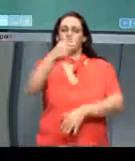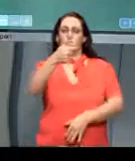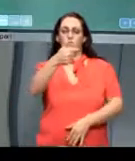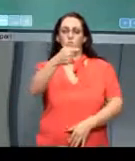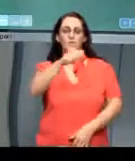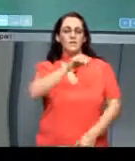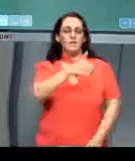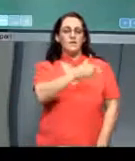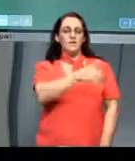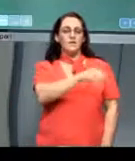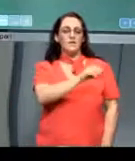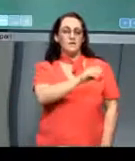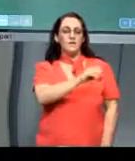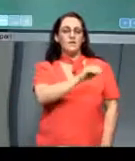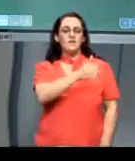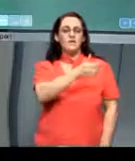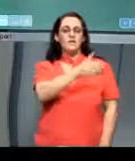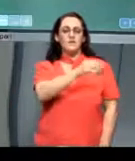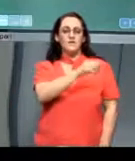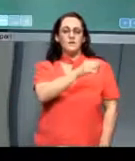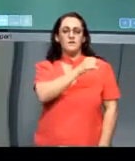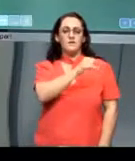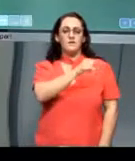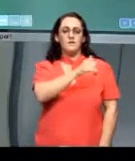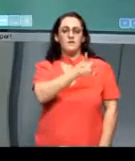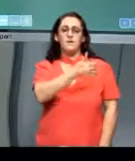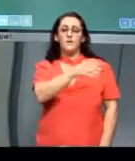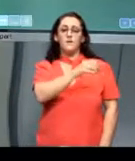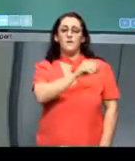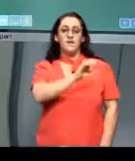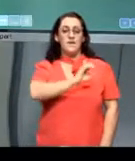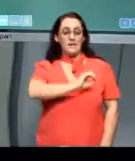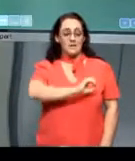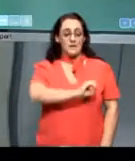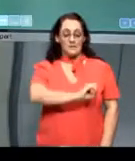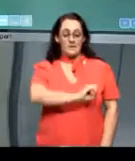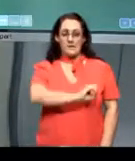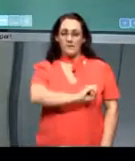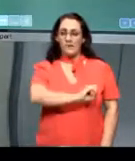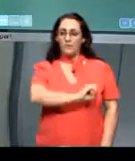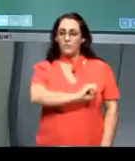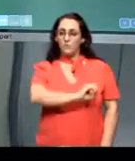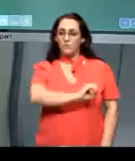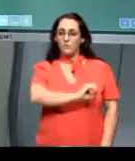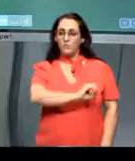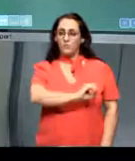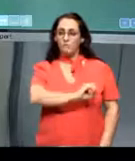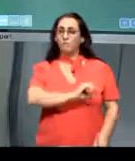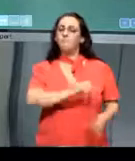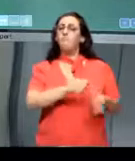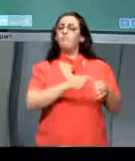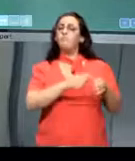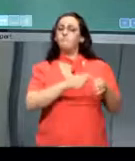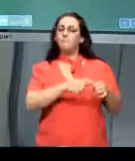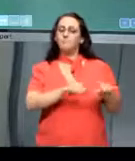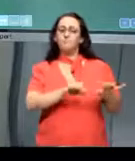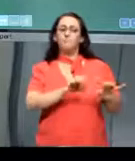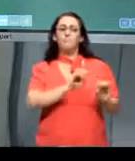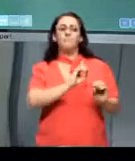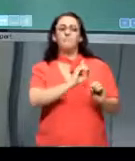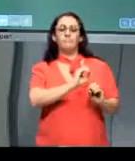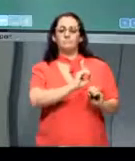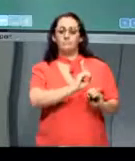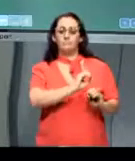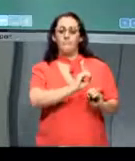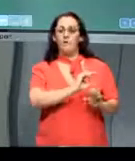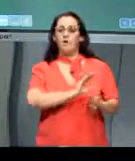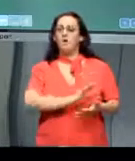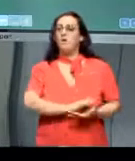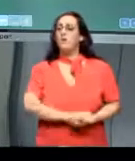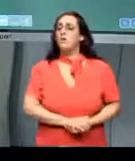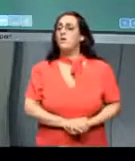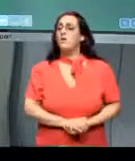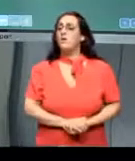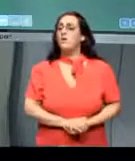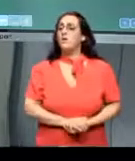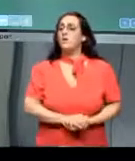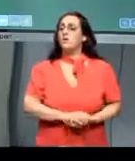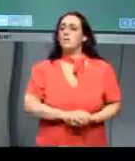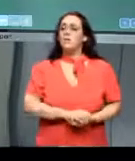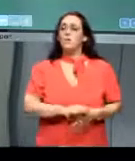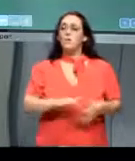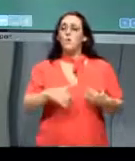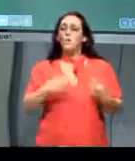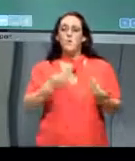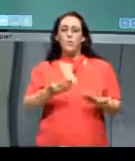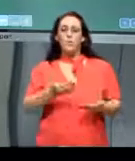vezes 2, 10. Agora, o resto deu zero. Se o resto deu